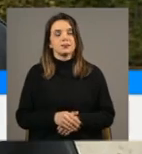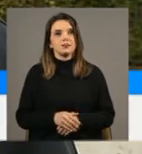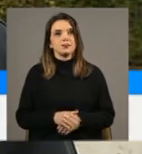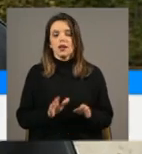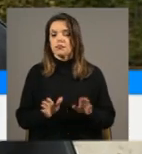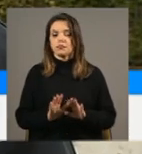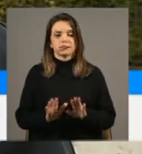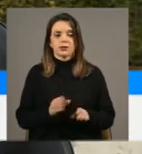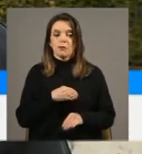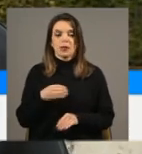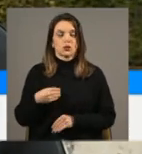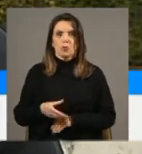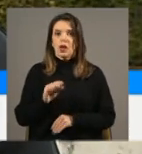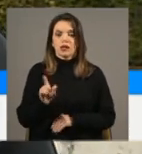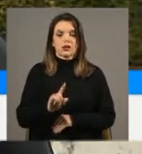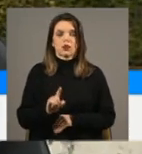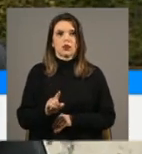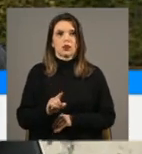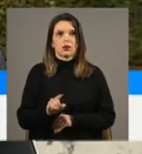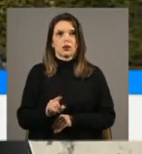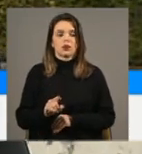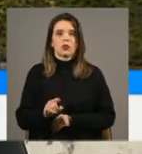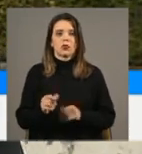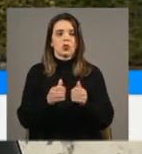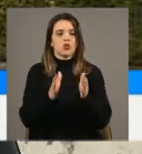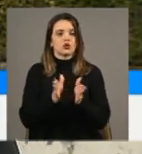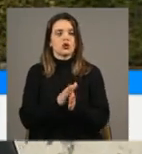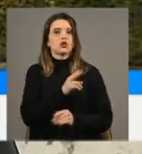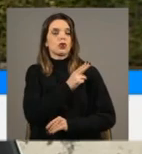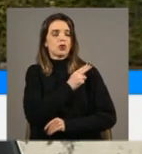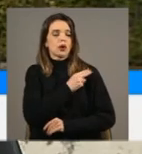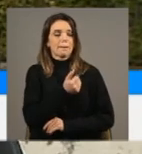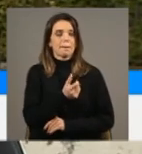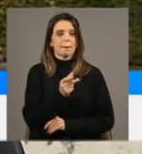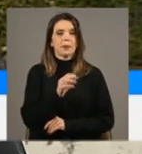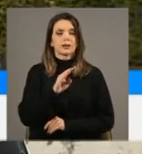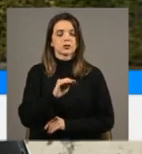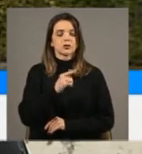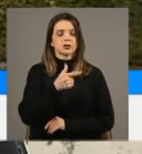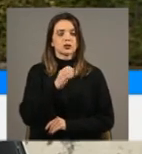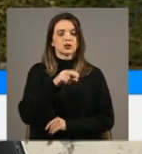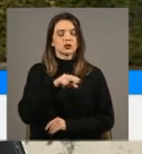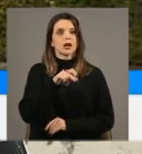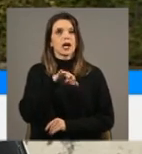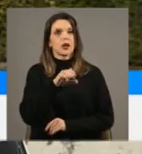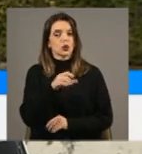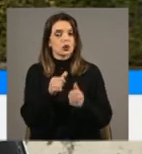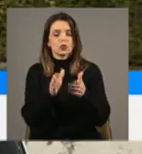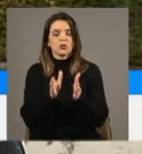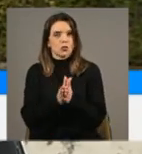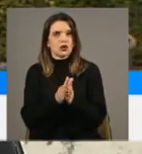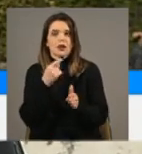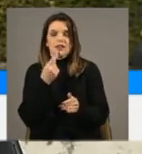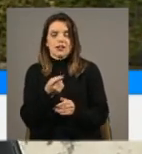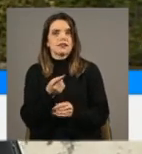Não. Neste momento, isso até todos os bastonários, houve agora um debate com os bastonários e eles disseram,